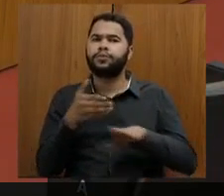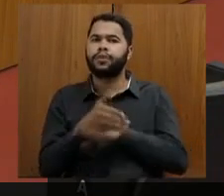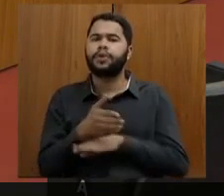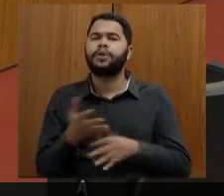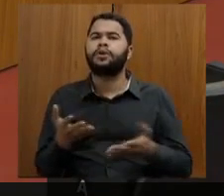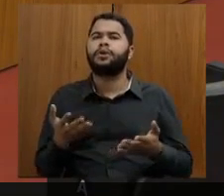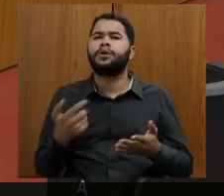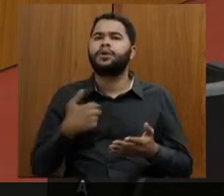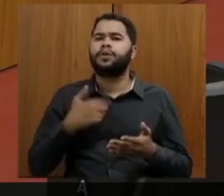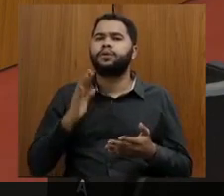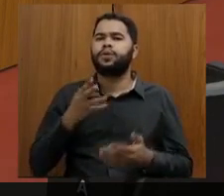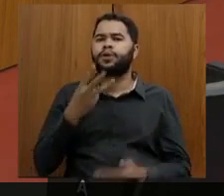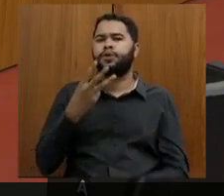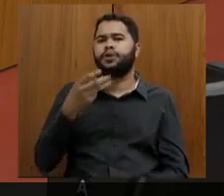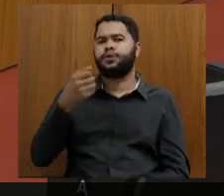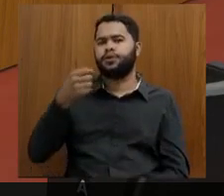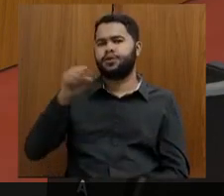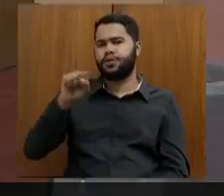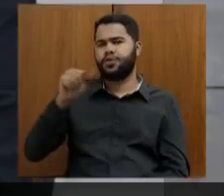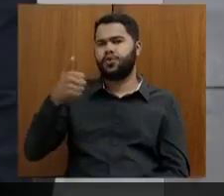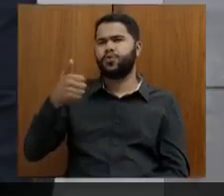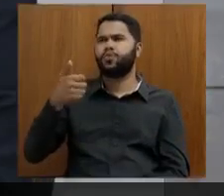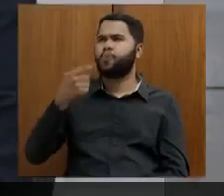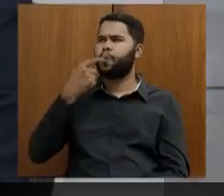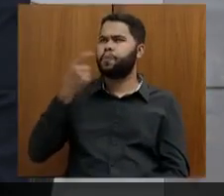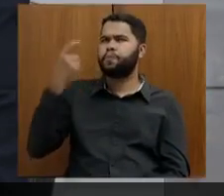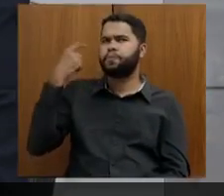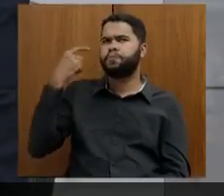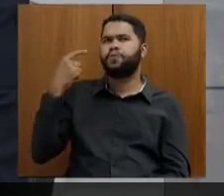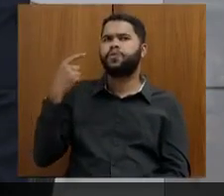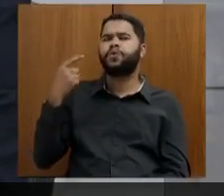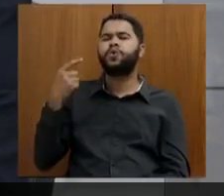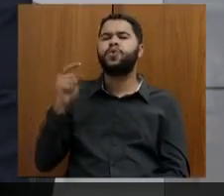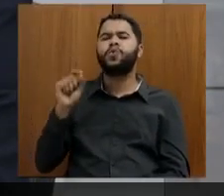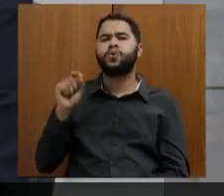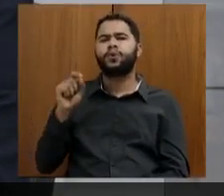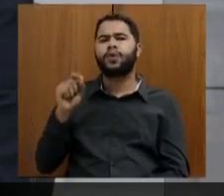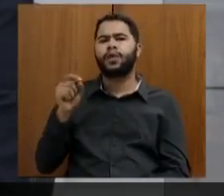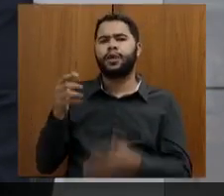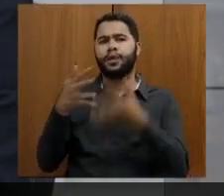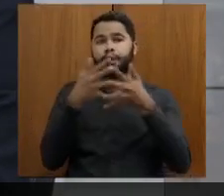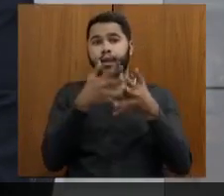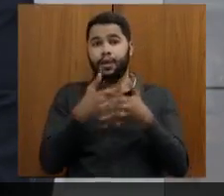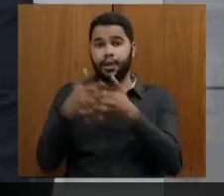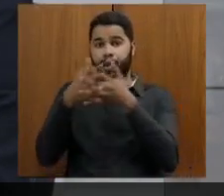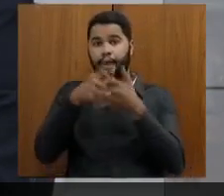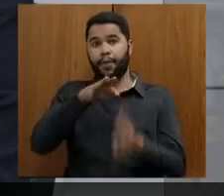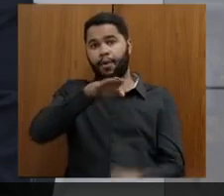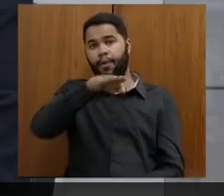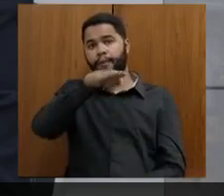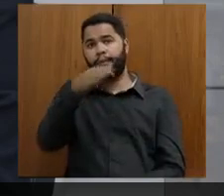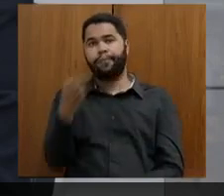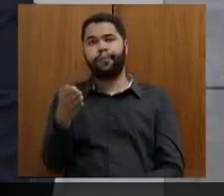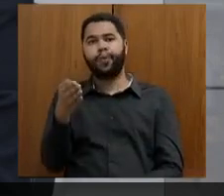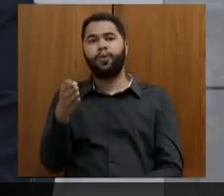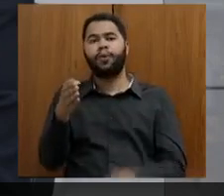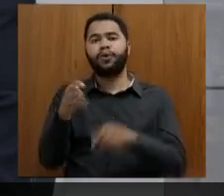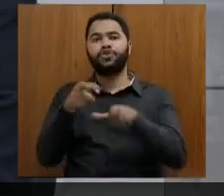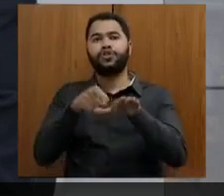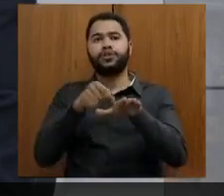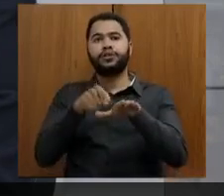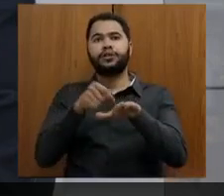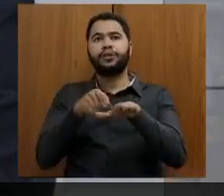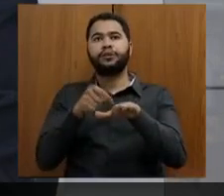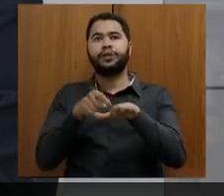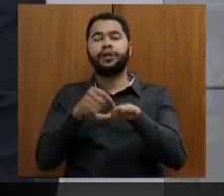eu passei pela 381 tempo desse aí tombou um caminhão de sandálias